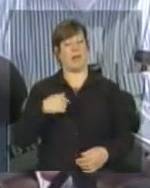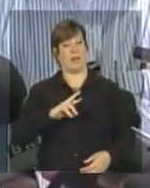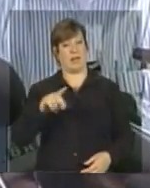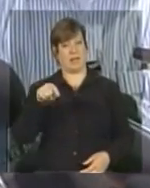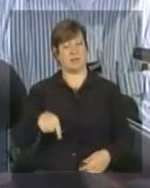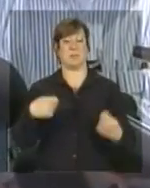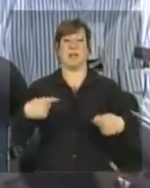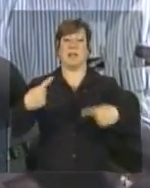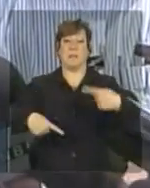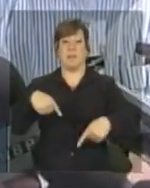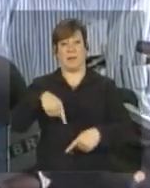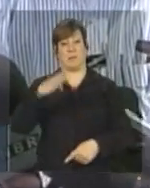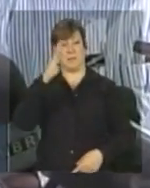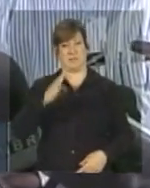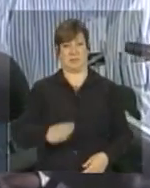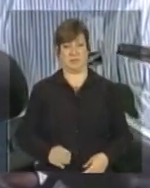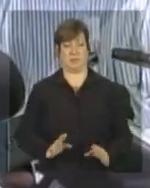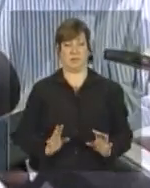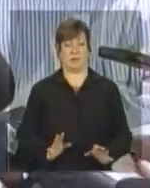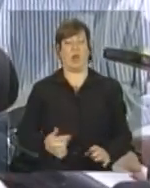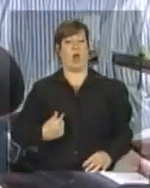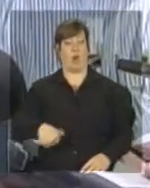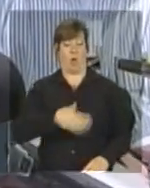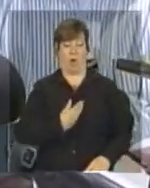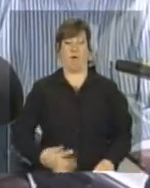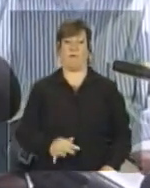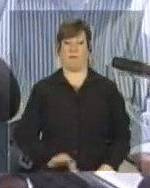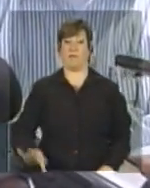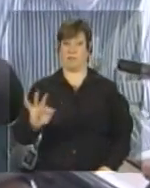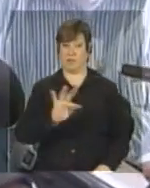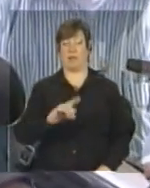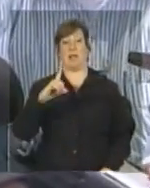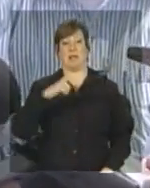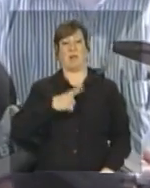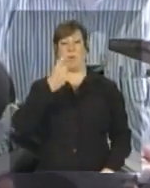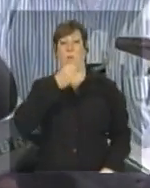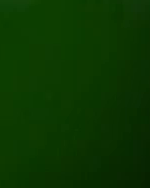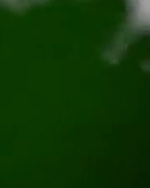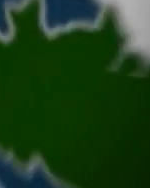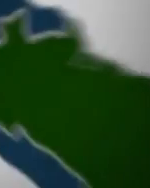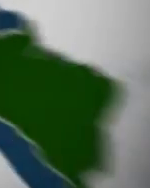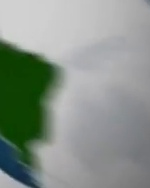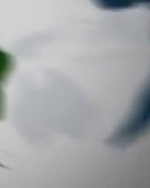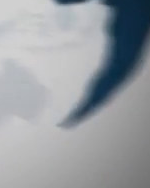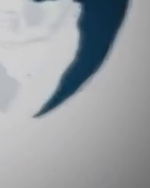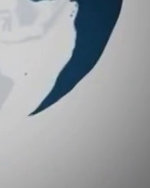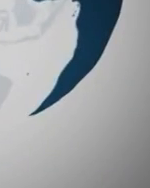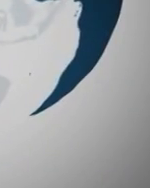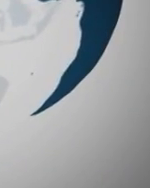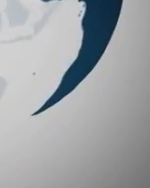debatida no Brasil. Tá? Nós, no governo federal, temos uma posição quanto a isso.